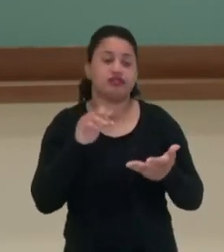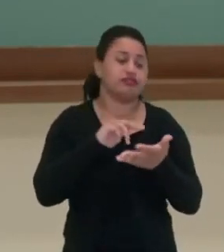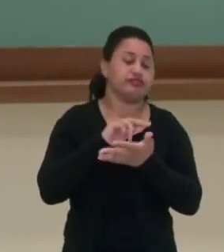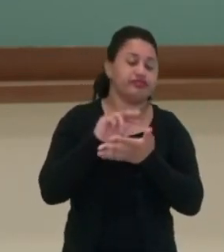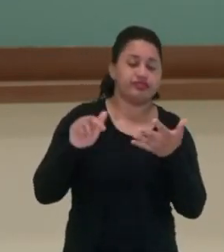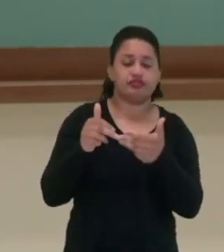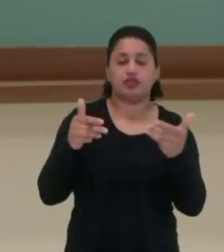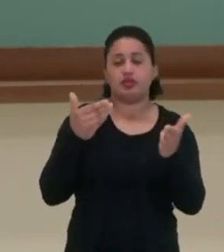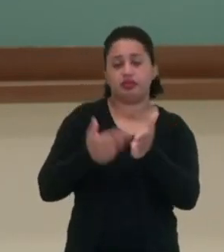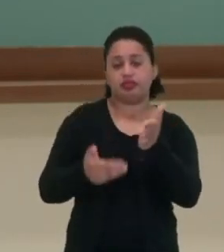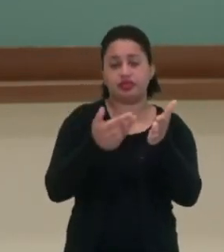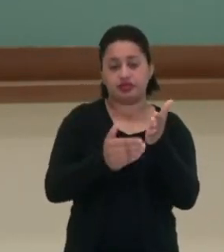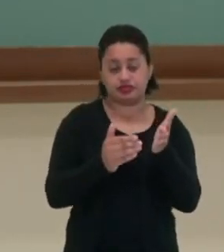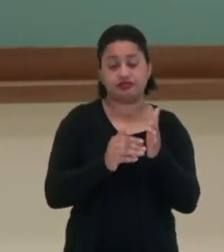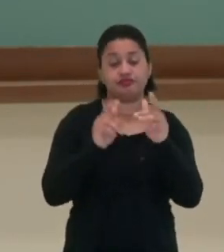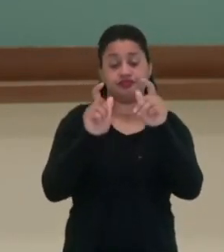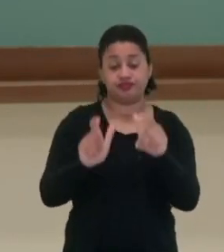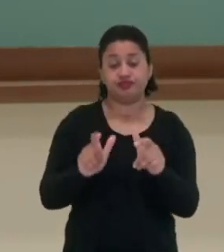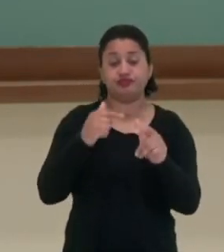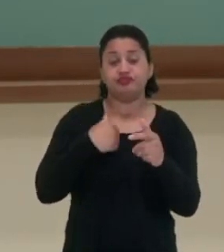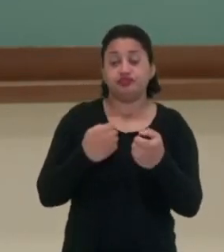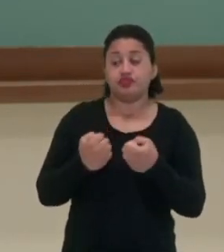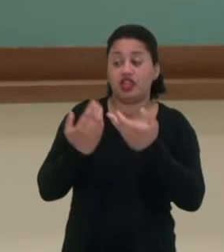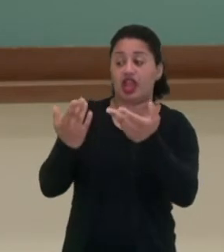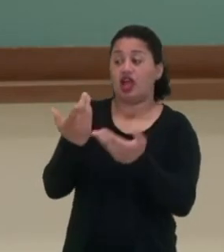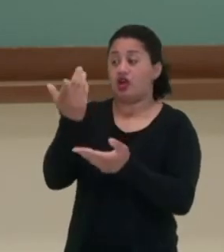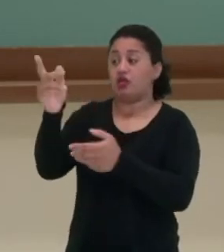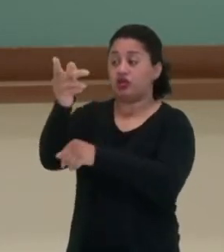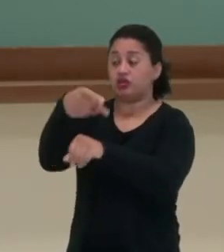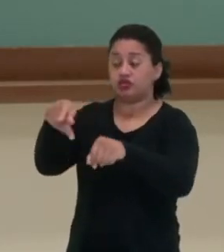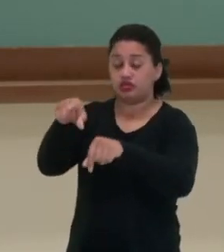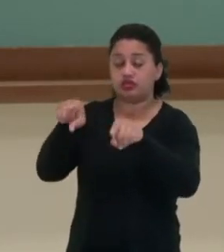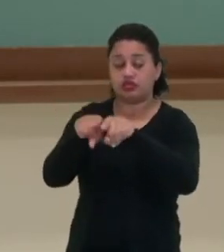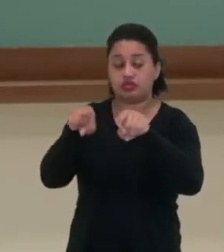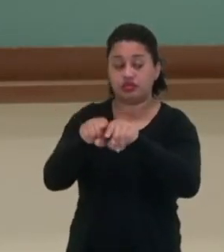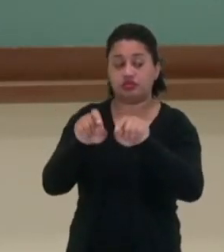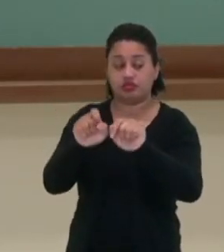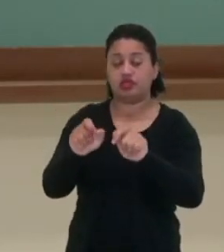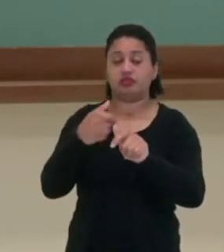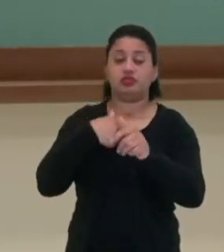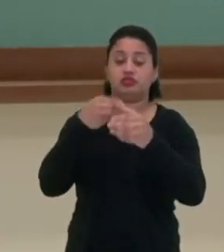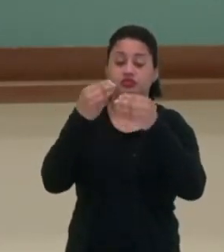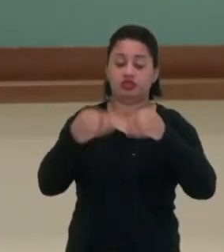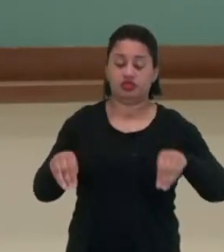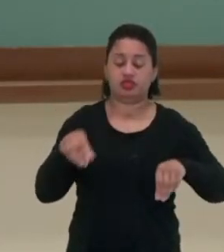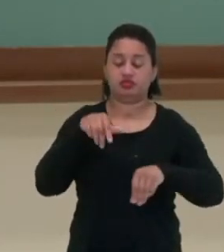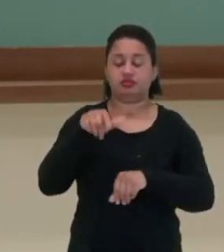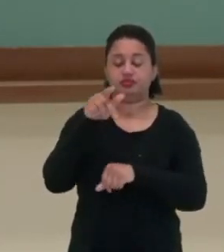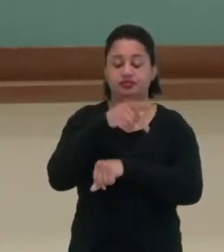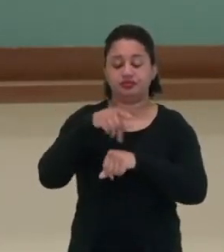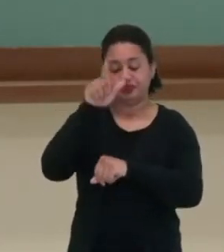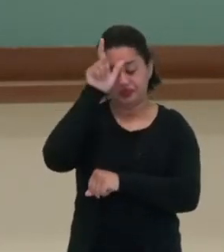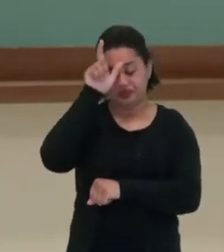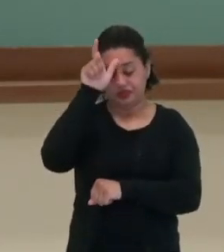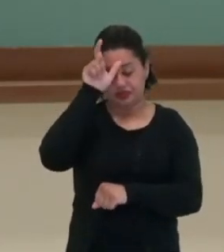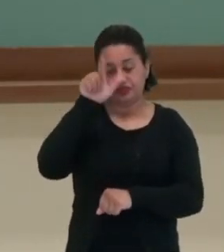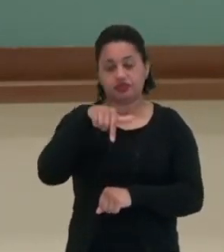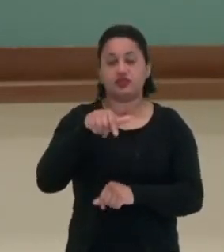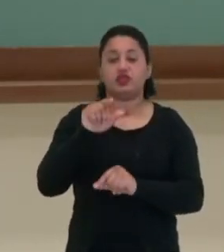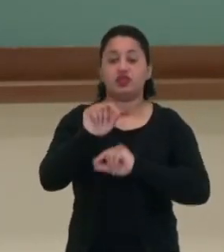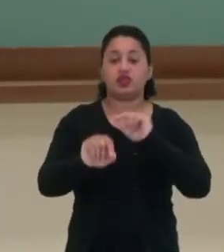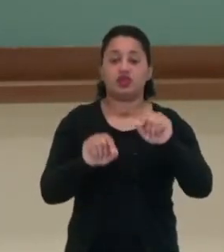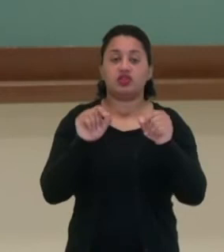esses territórios, ao serem cedidos para uma outra nação, poderiam prejudicar a Turquia. E esta, por sua vez, acaba fazendo com